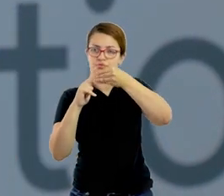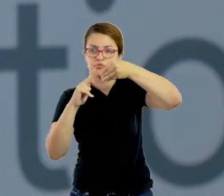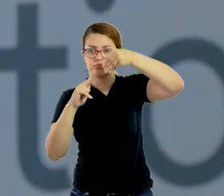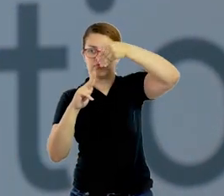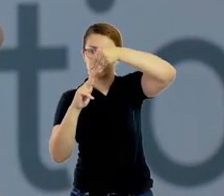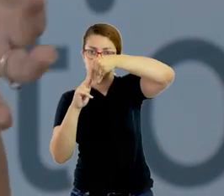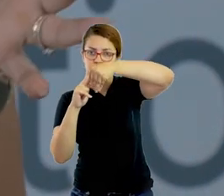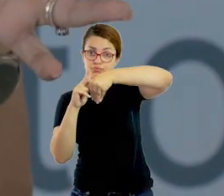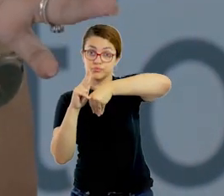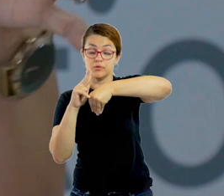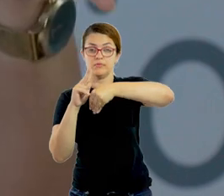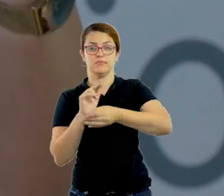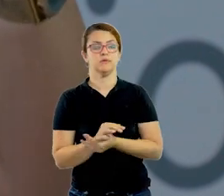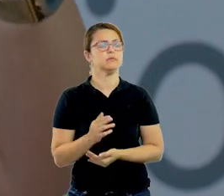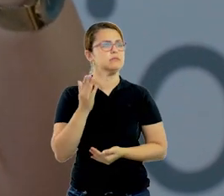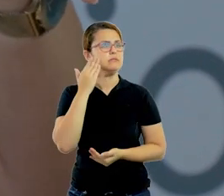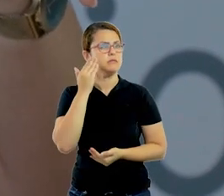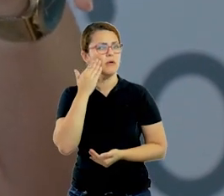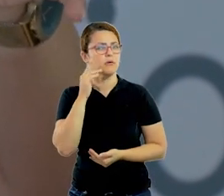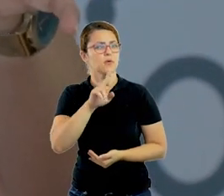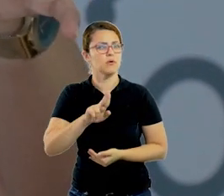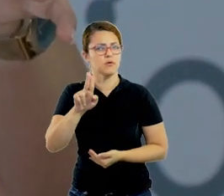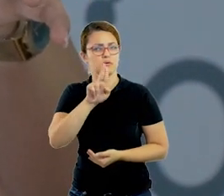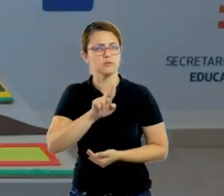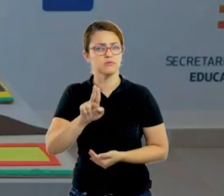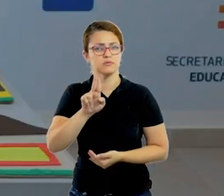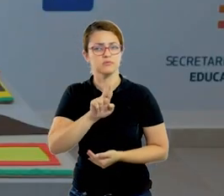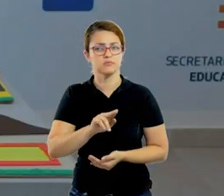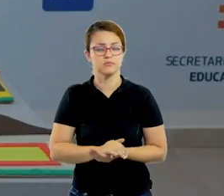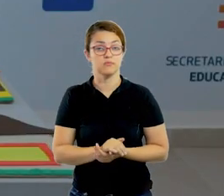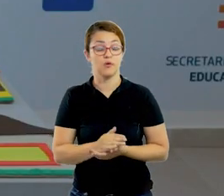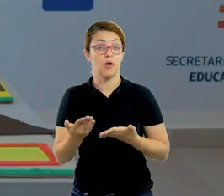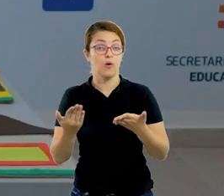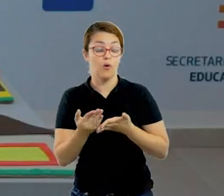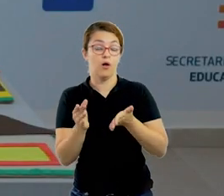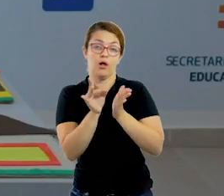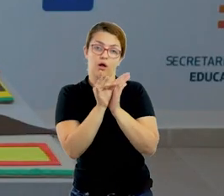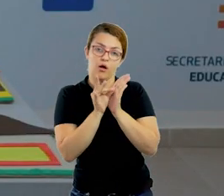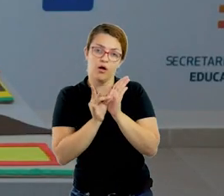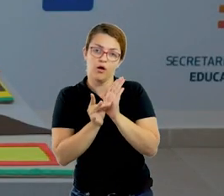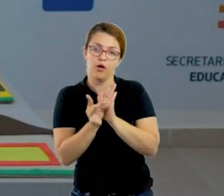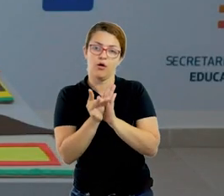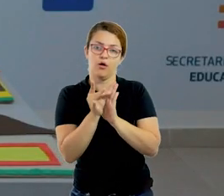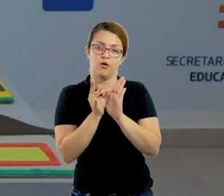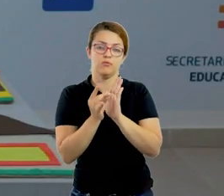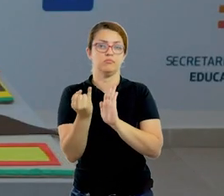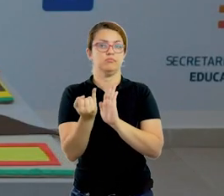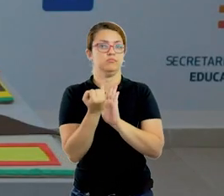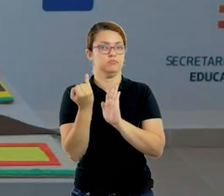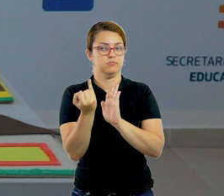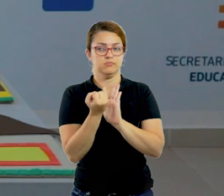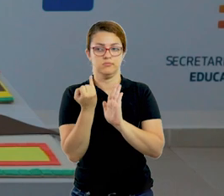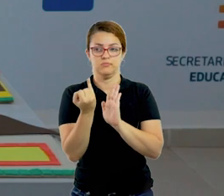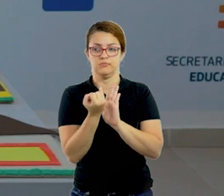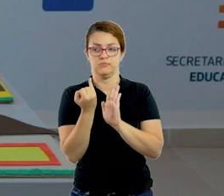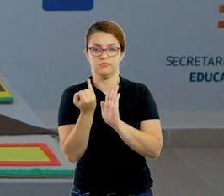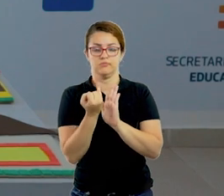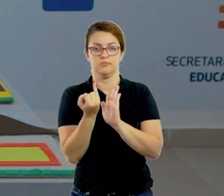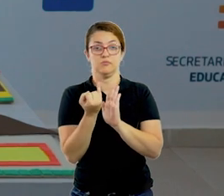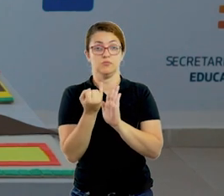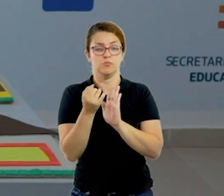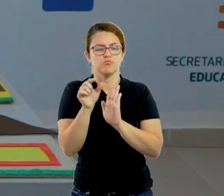paradinha. Então, sabendo utilizar a tesoura, nós vamos para a colagem. Na colagem, é importante você